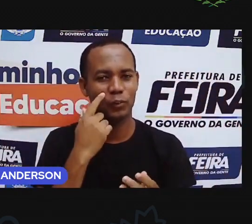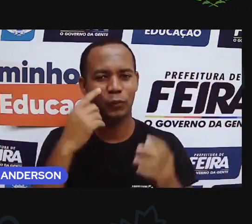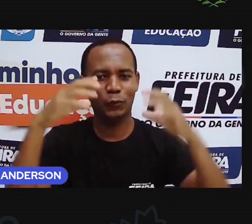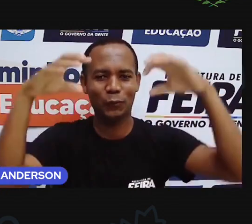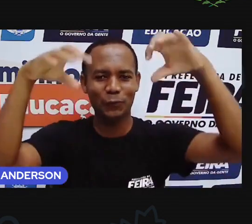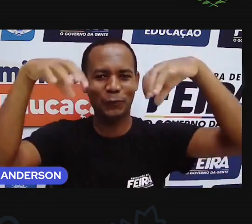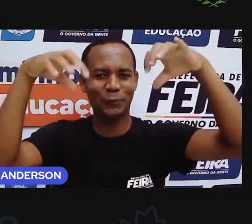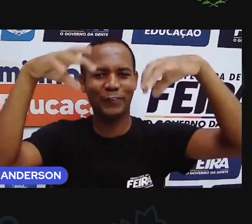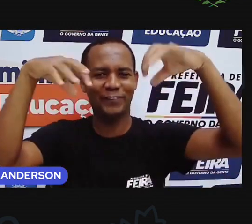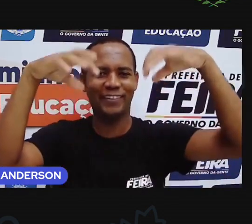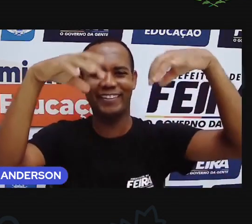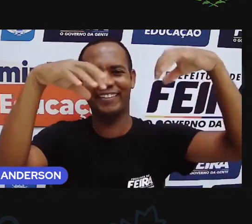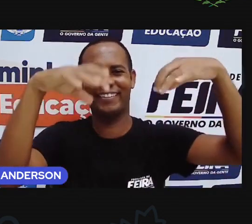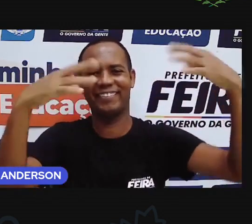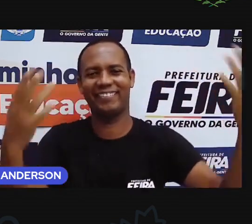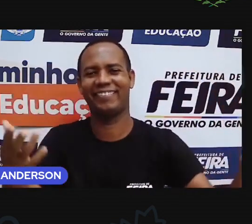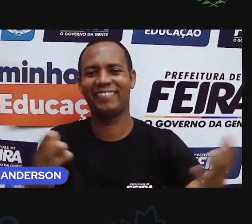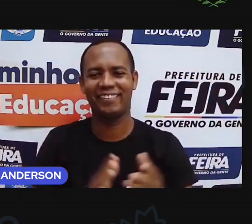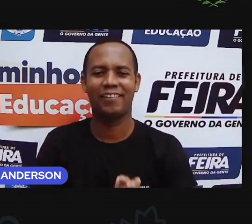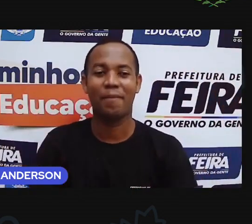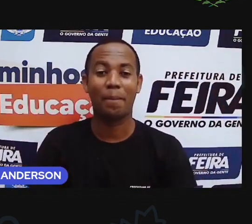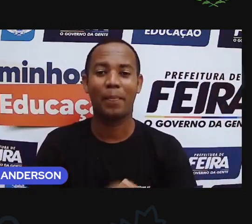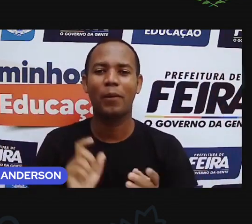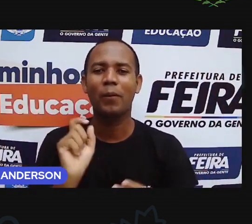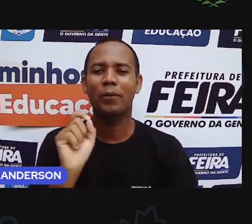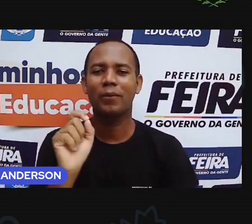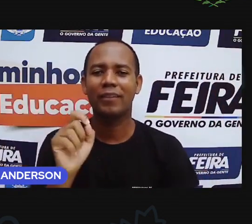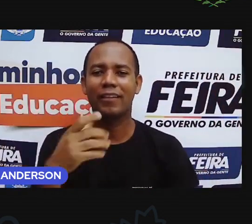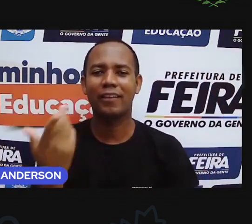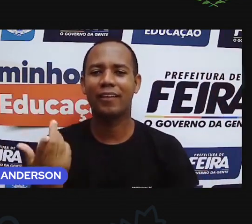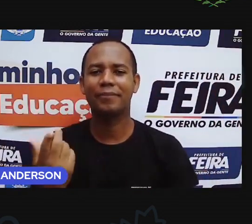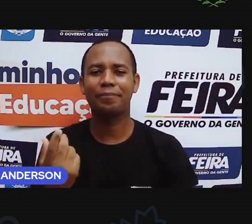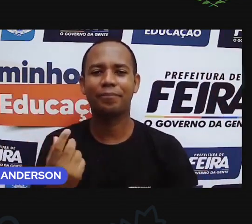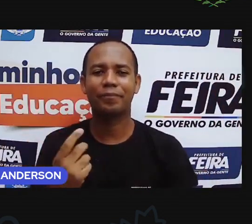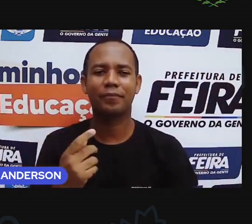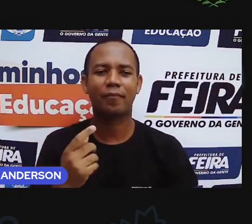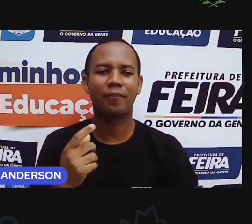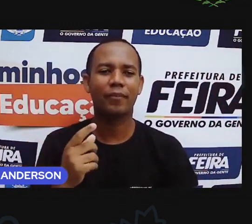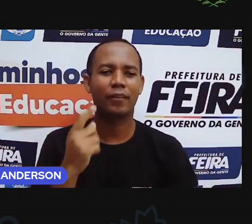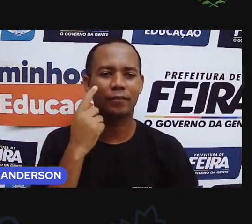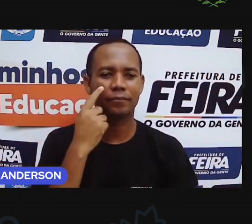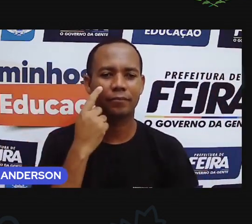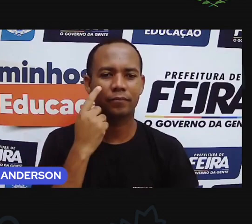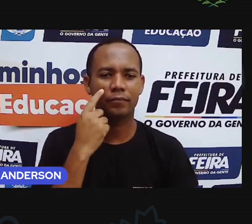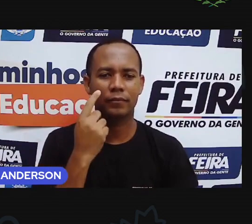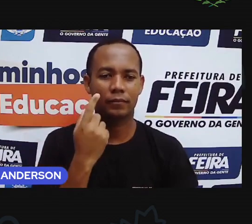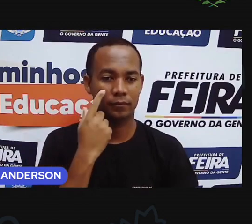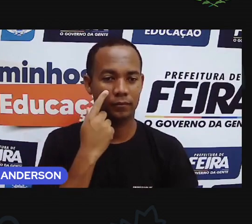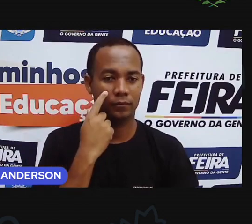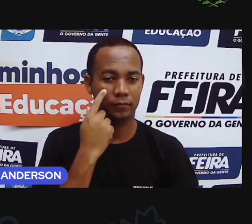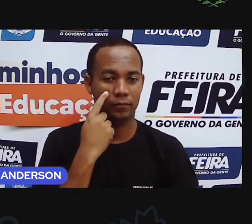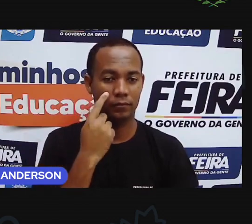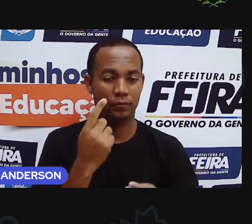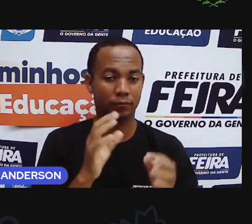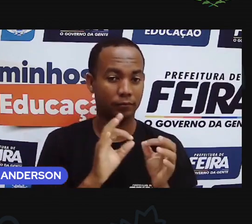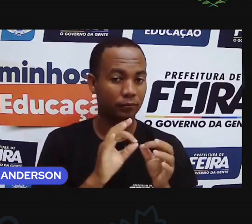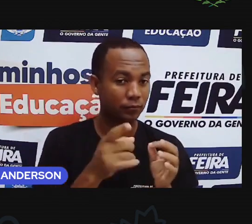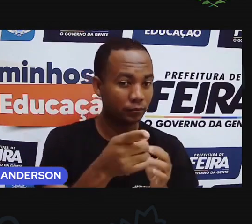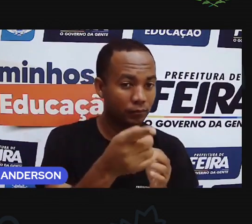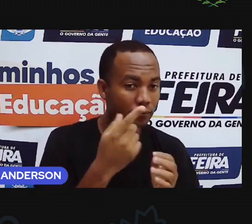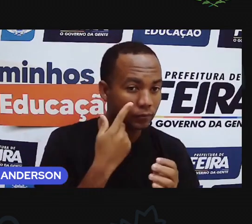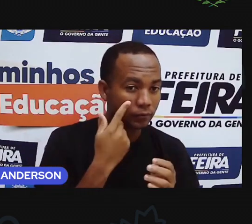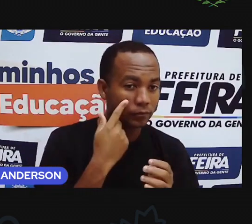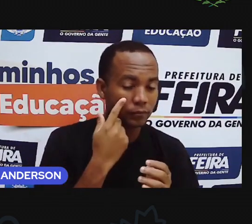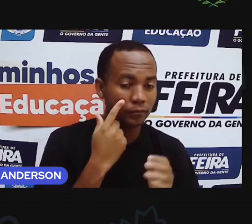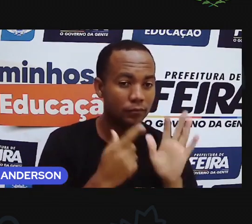Barulho da chuva. O que será isso aqui? Deixa eu tentar deixar um pouquinho mais longe para vocês verem. Olha